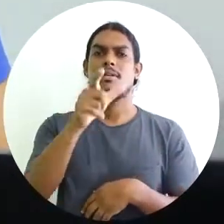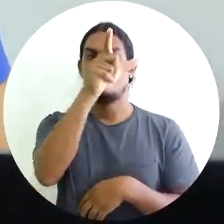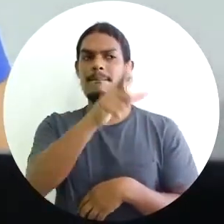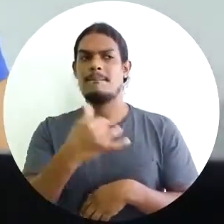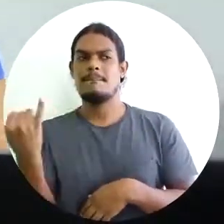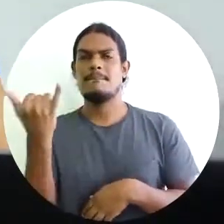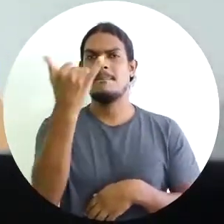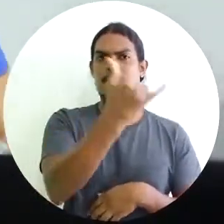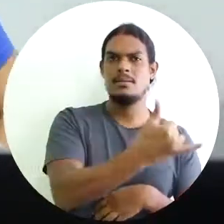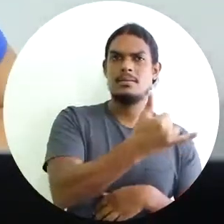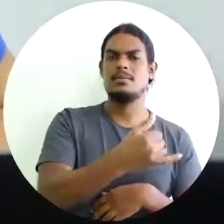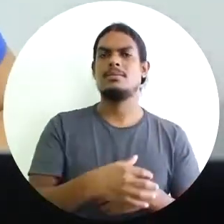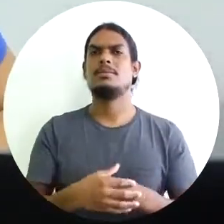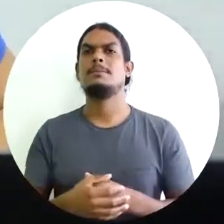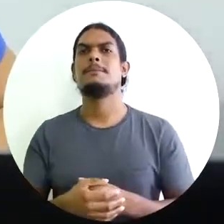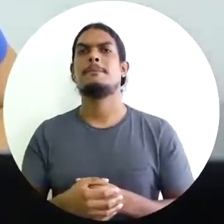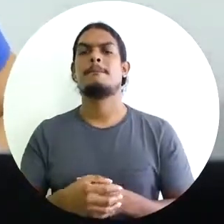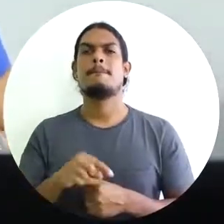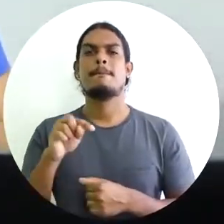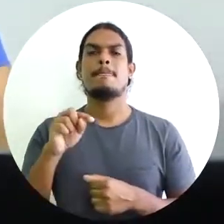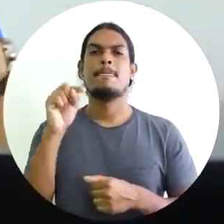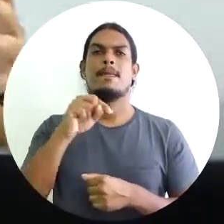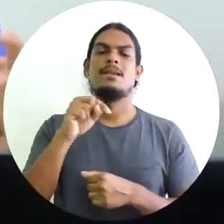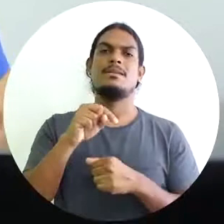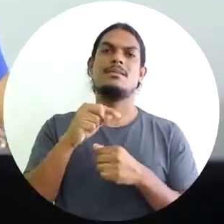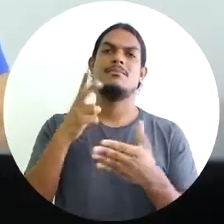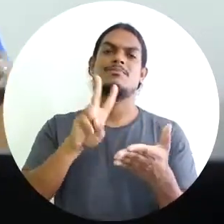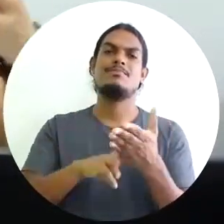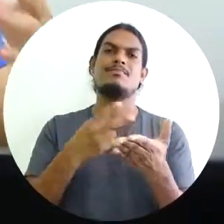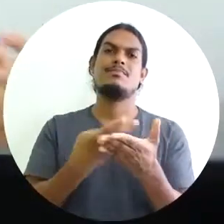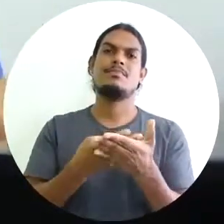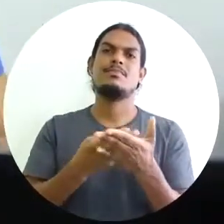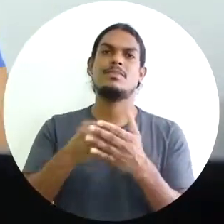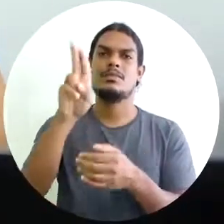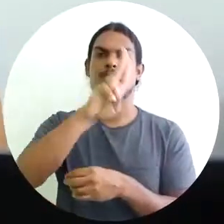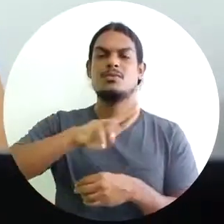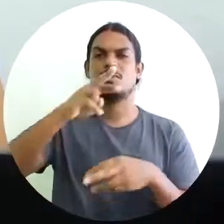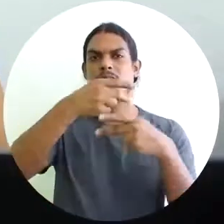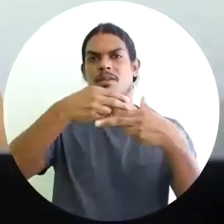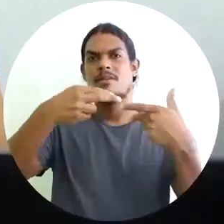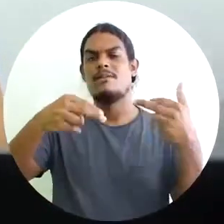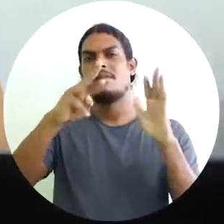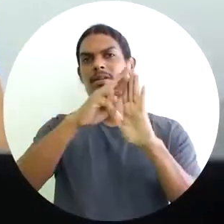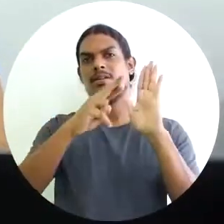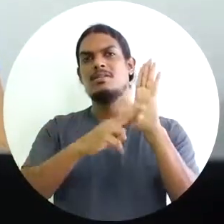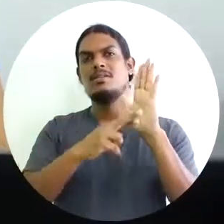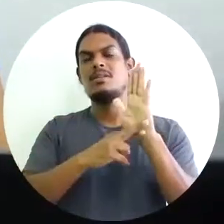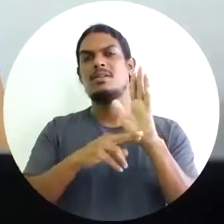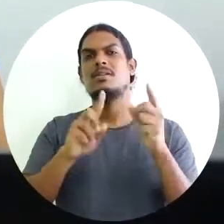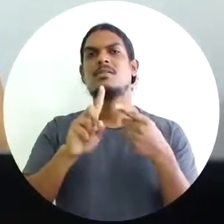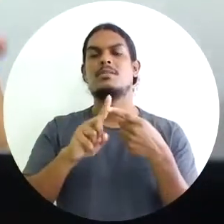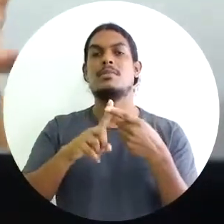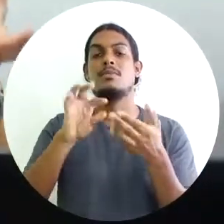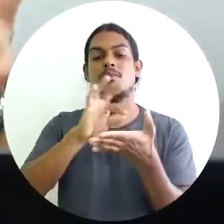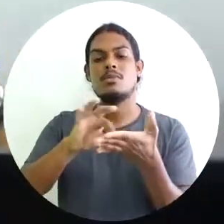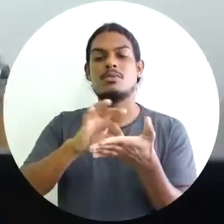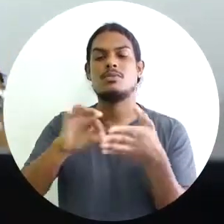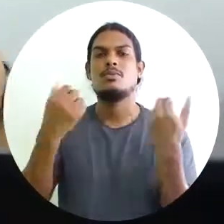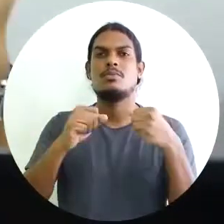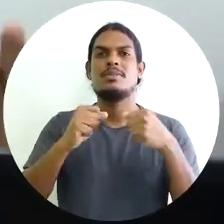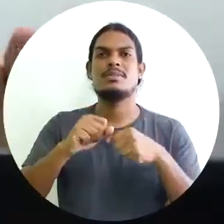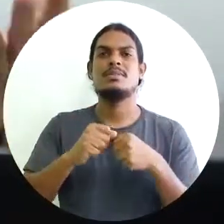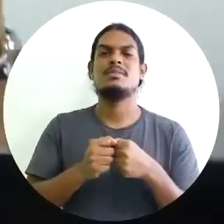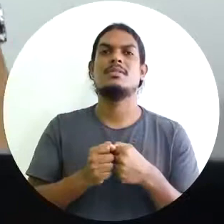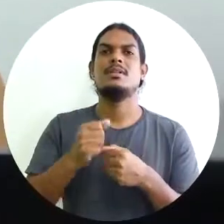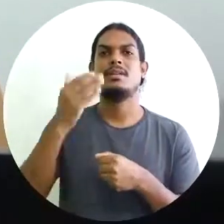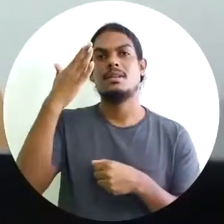mensagem. Essa interpretabilidade ela também é conjugada através de vários fatores que o próprio produtor também ele tem que produzir,